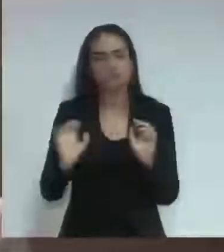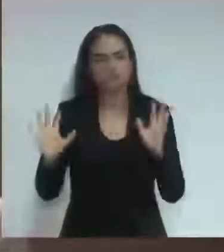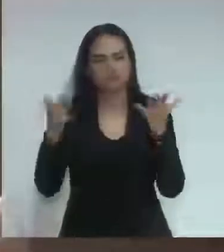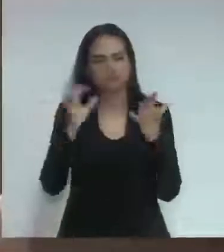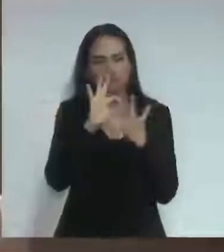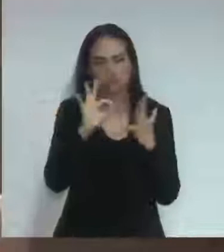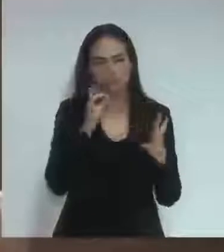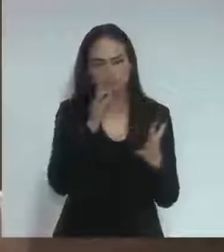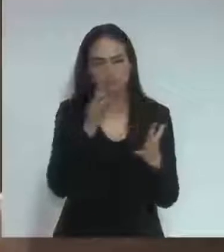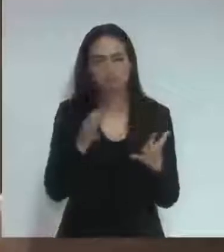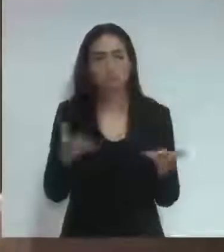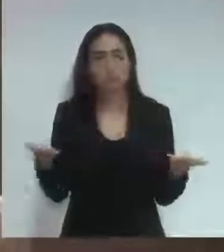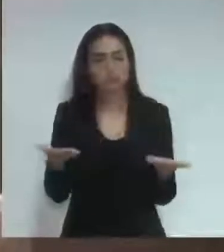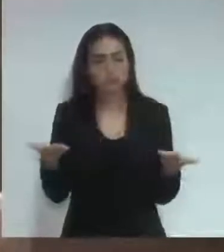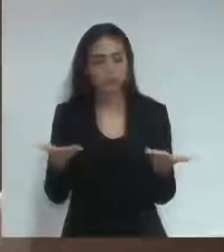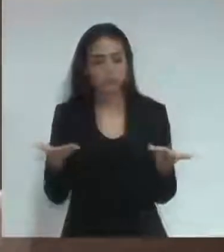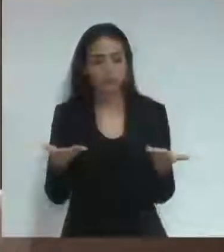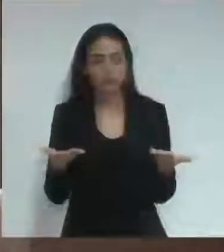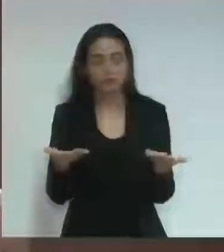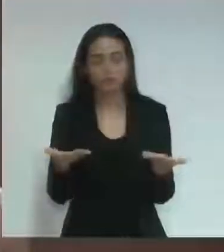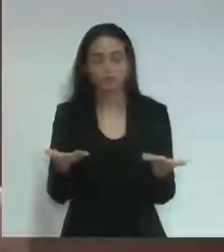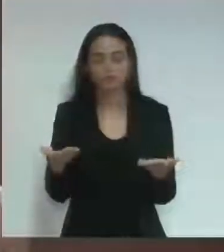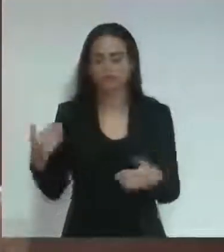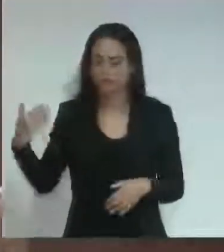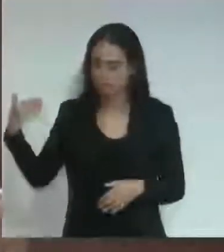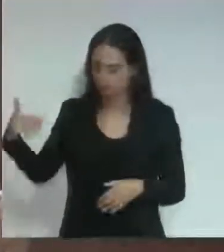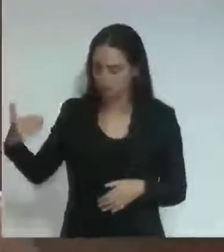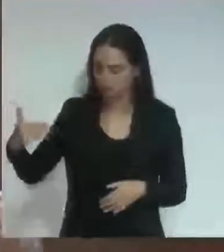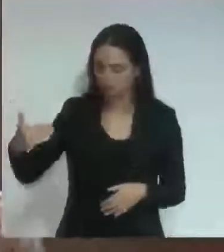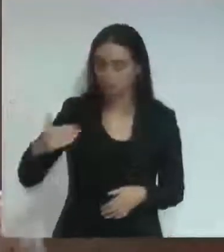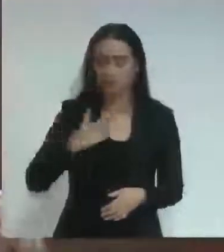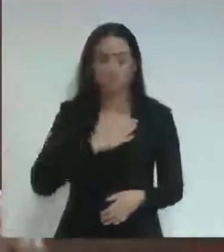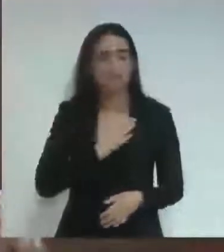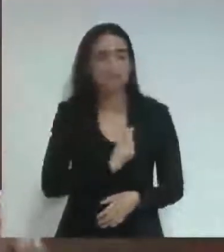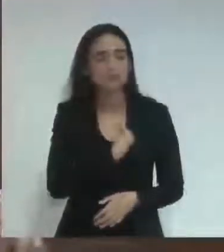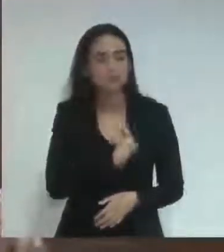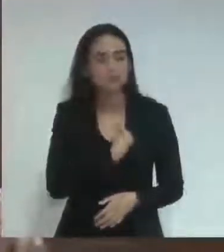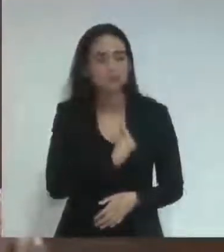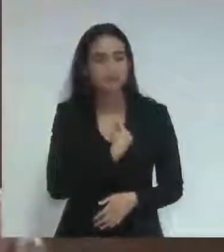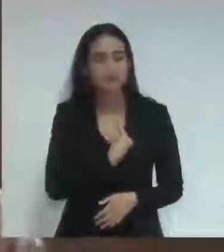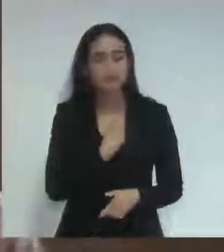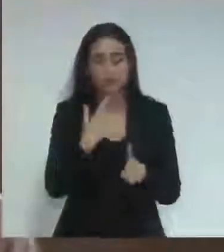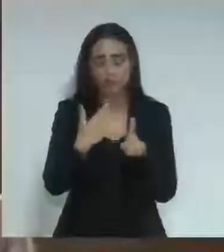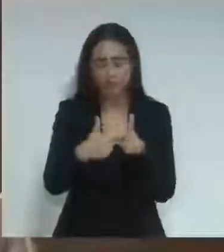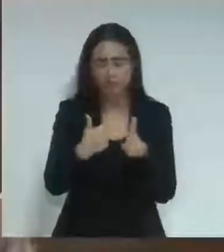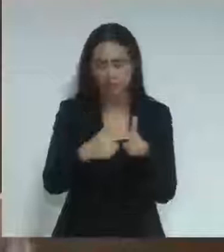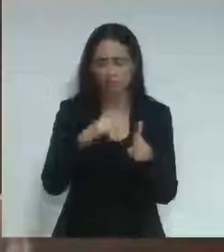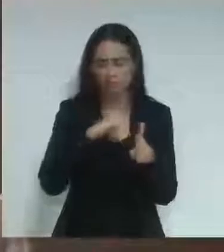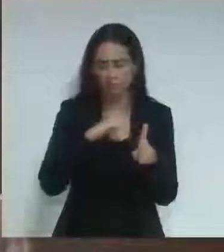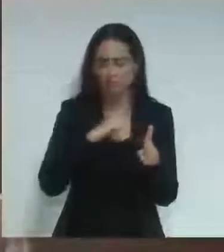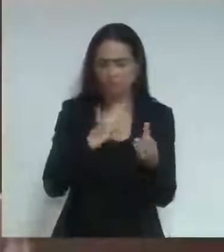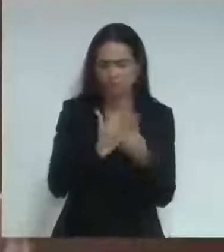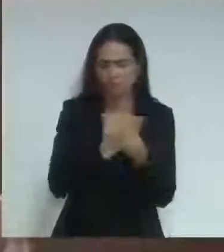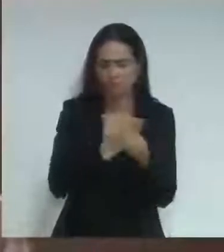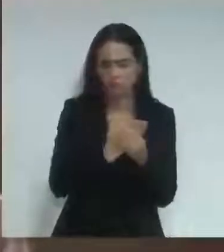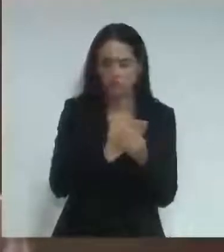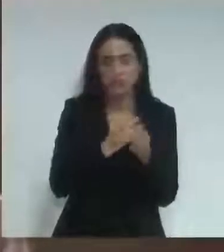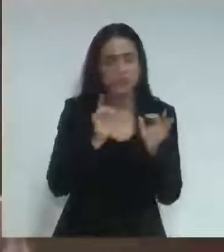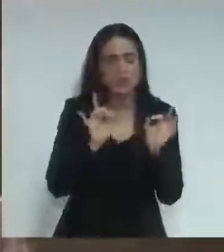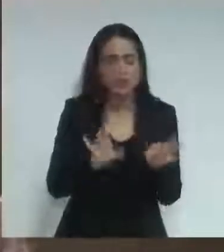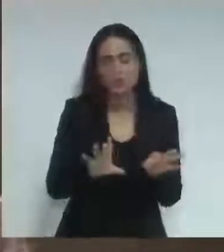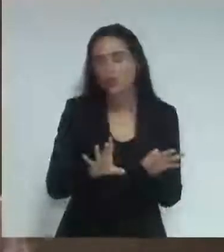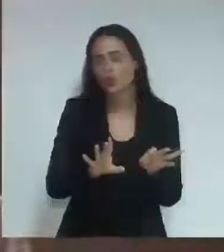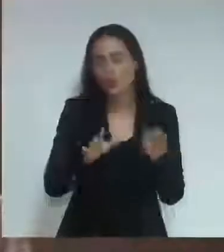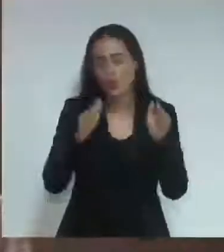situação agora. E quero dizer, senhor presidente, na minha vida todo o único problema que eu tenho, os processos, são especificamente desse evento, dessa festa.